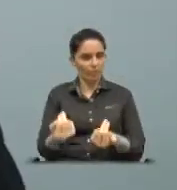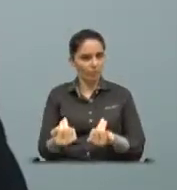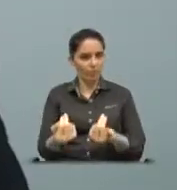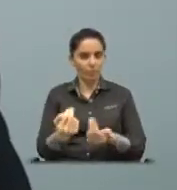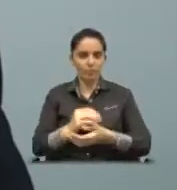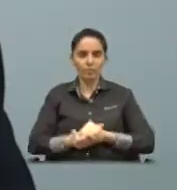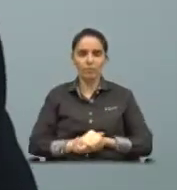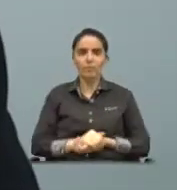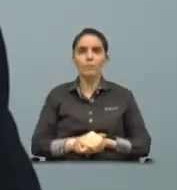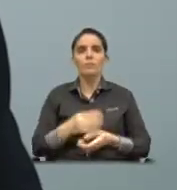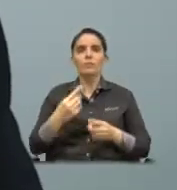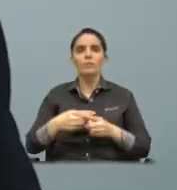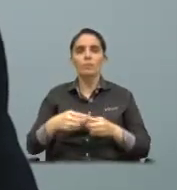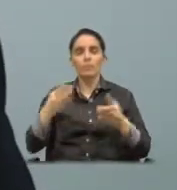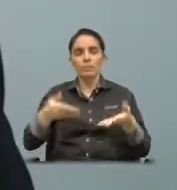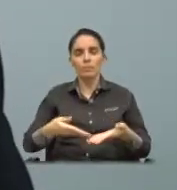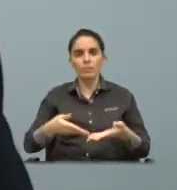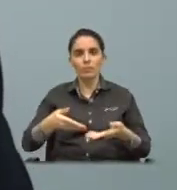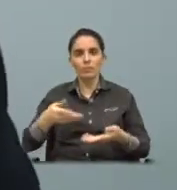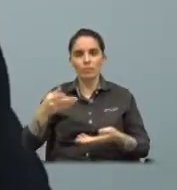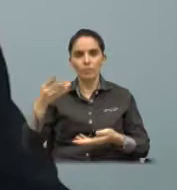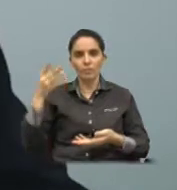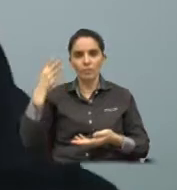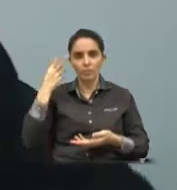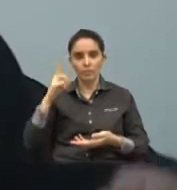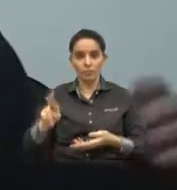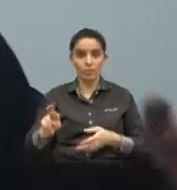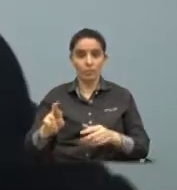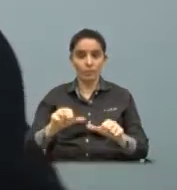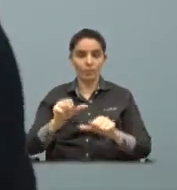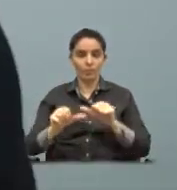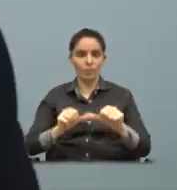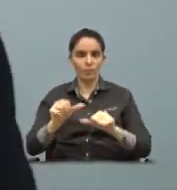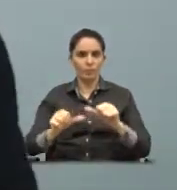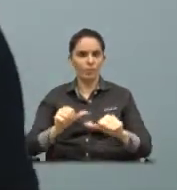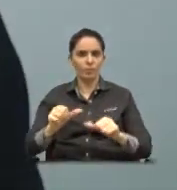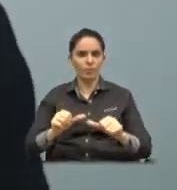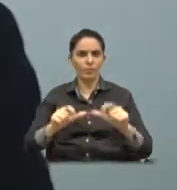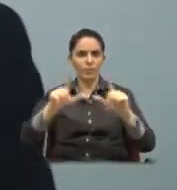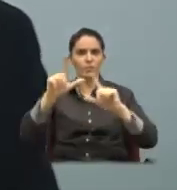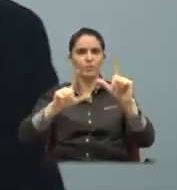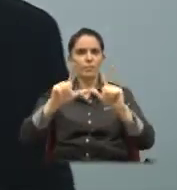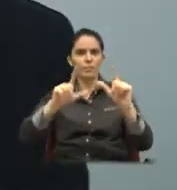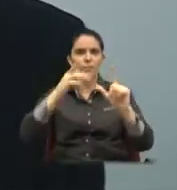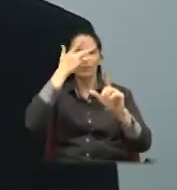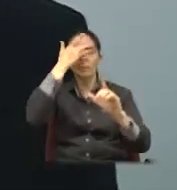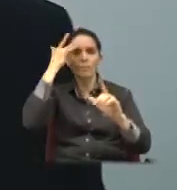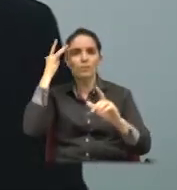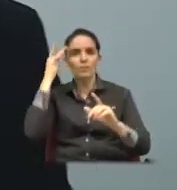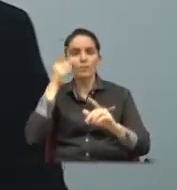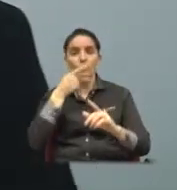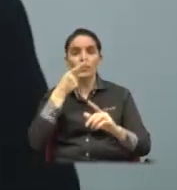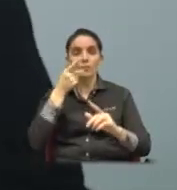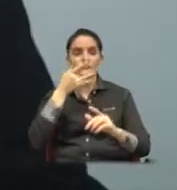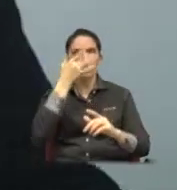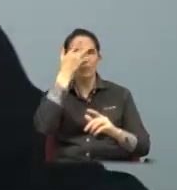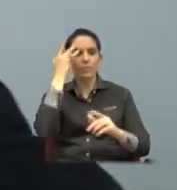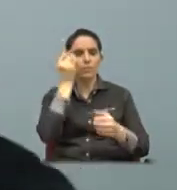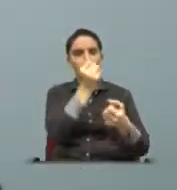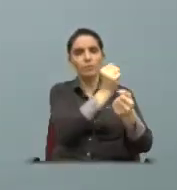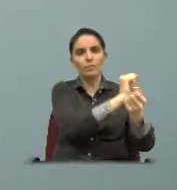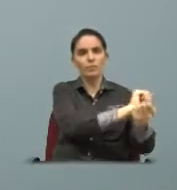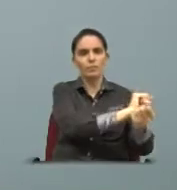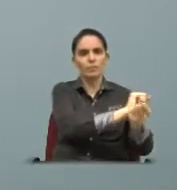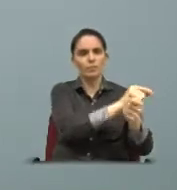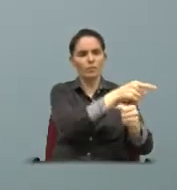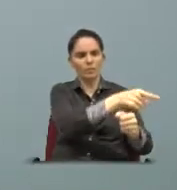valores. Quando eu via lá num programa de televisão, eu ouvia uma pessoa chamar alguém que estava confinada. E aí, meus